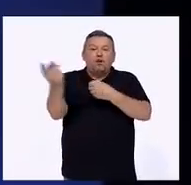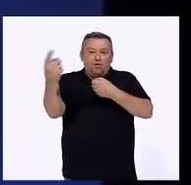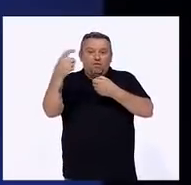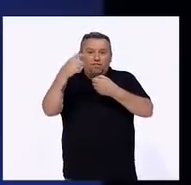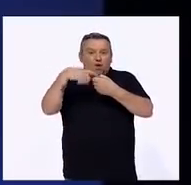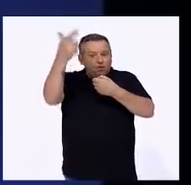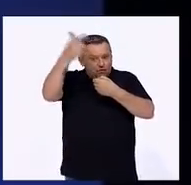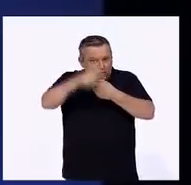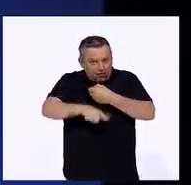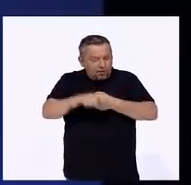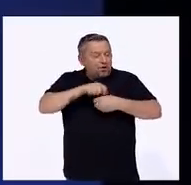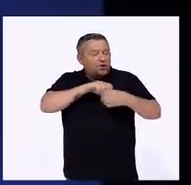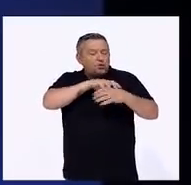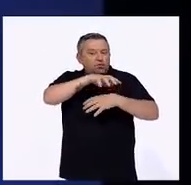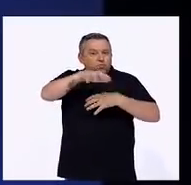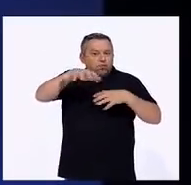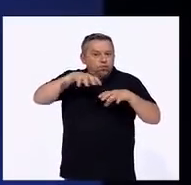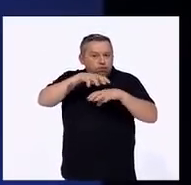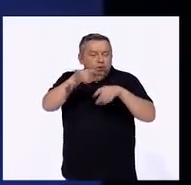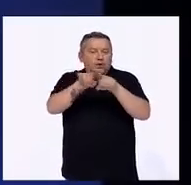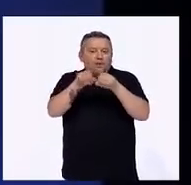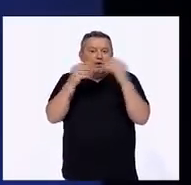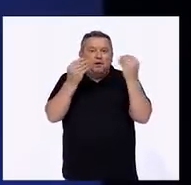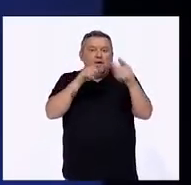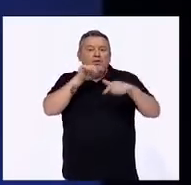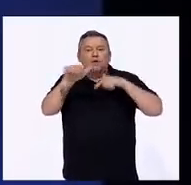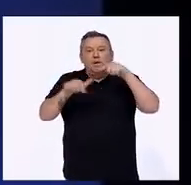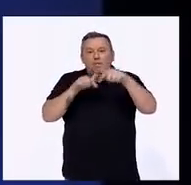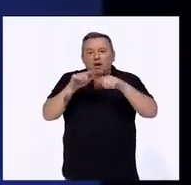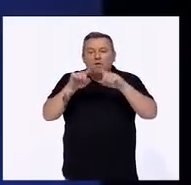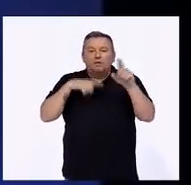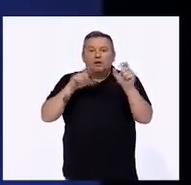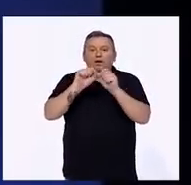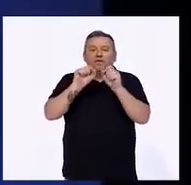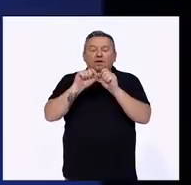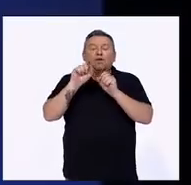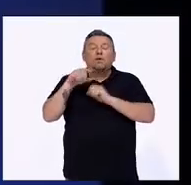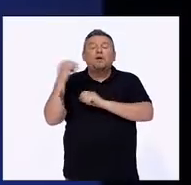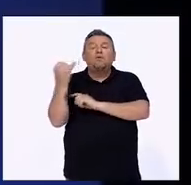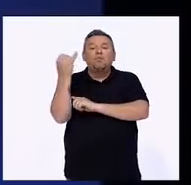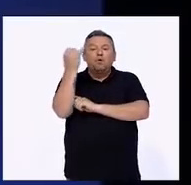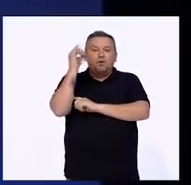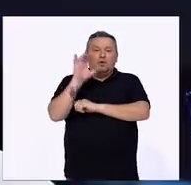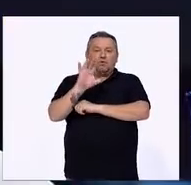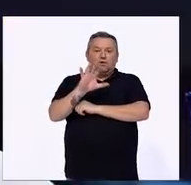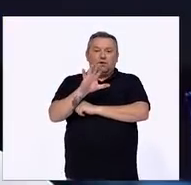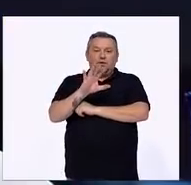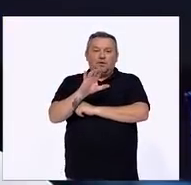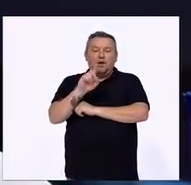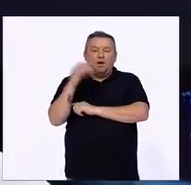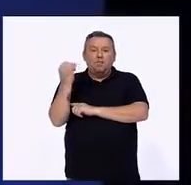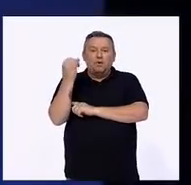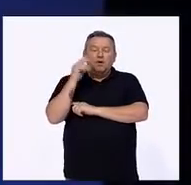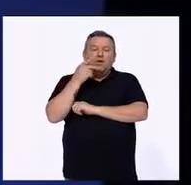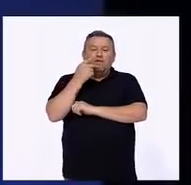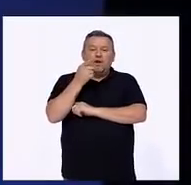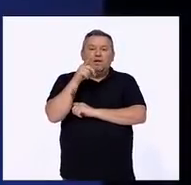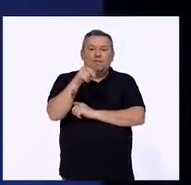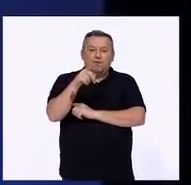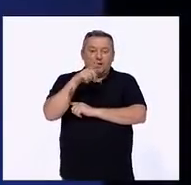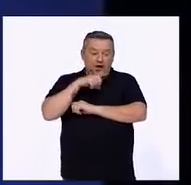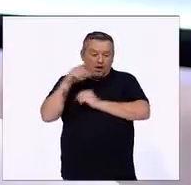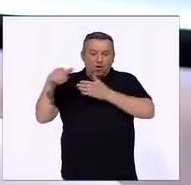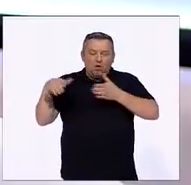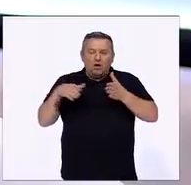girar, garantindo a geração de empregos. O que que tem de relevante nisso, né, Mariana, que é importante dizer a vocês dois? Esse é um